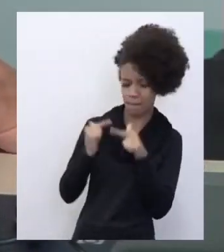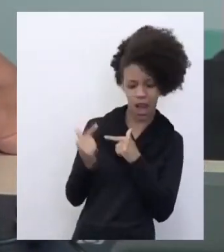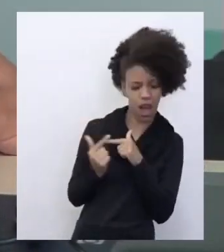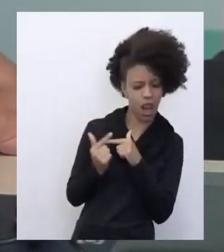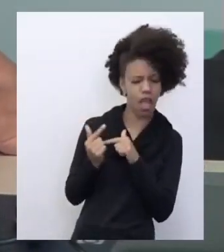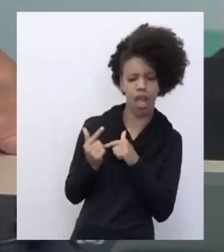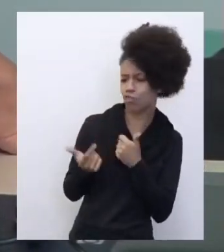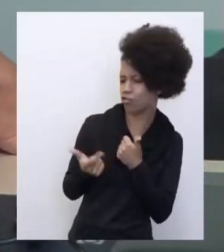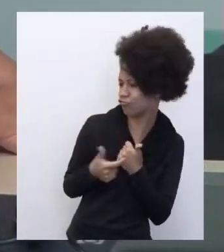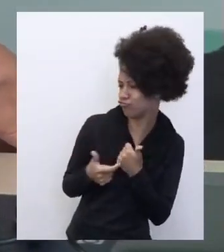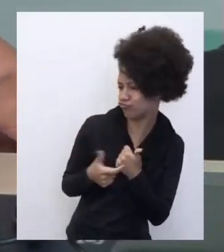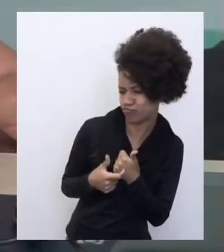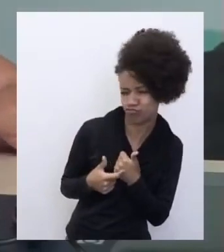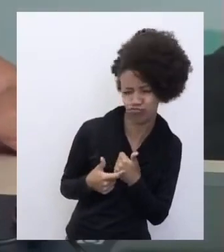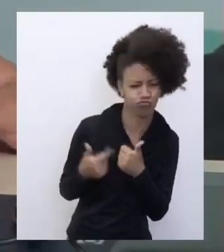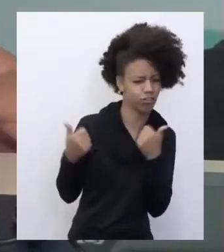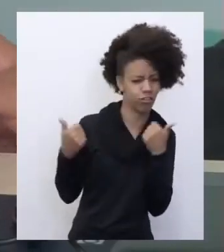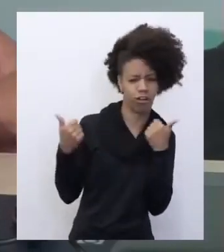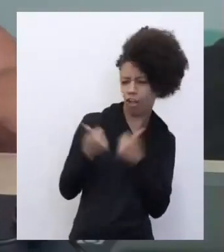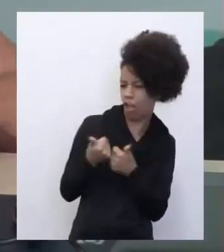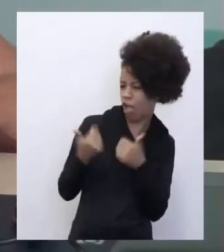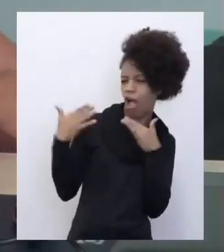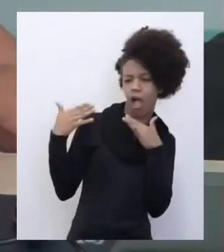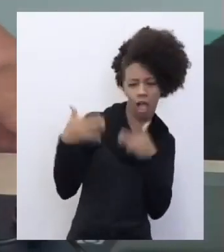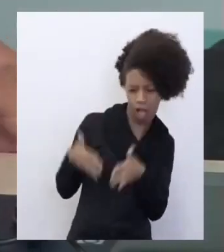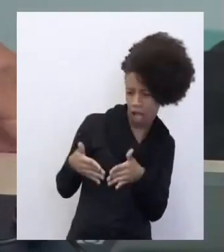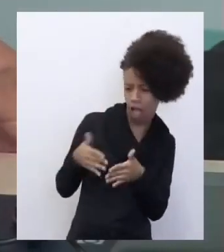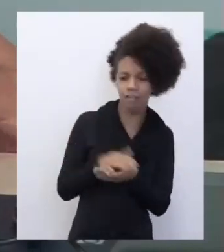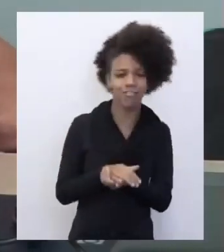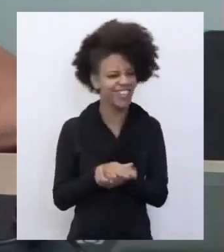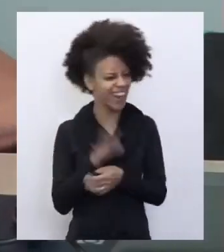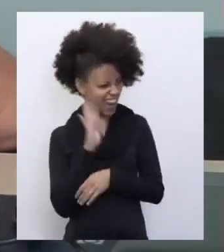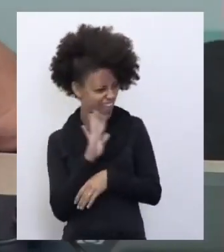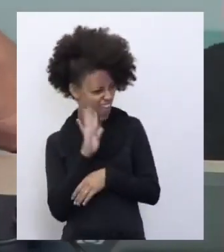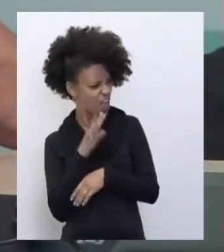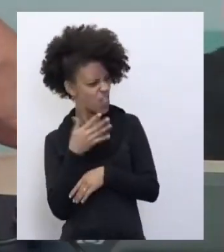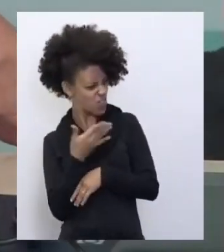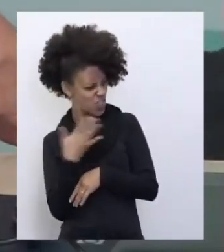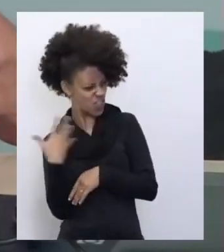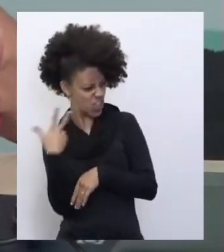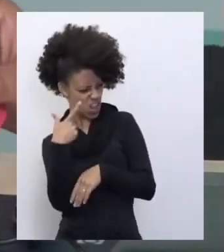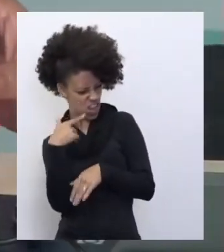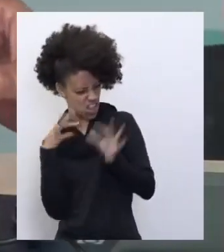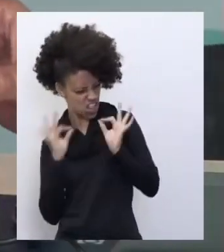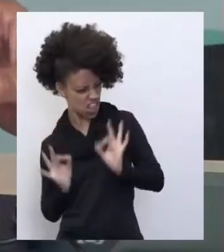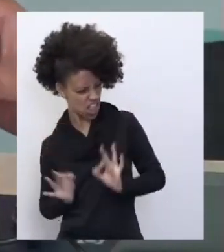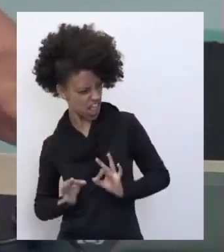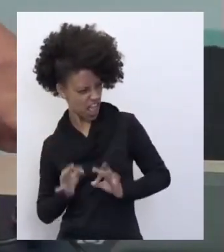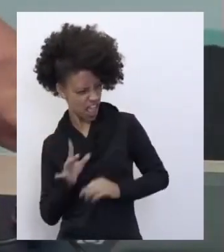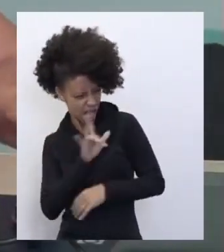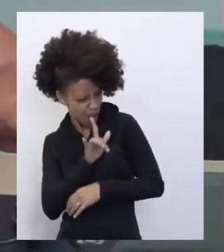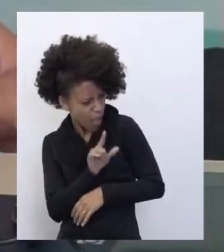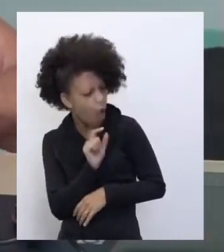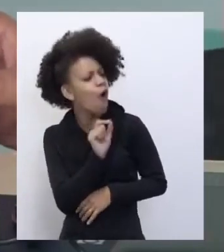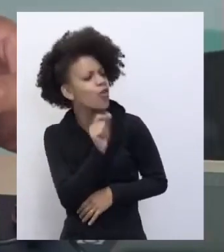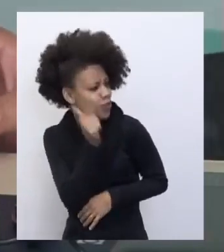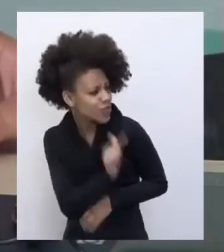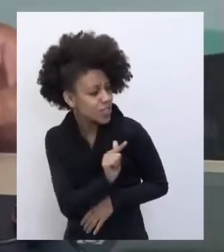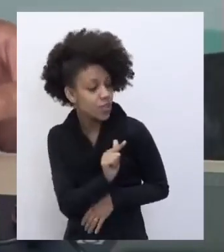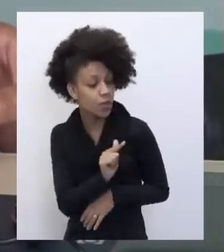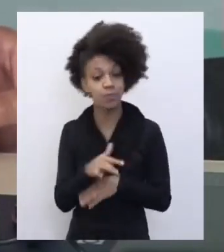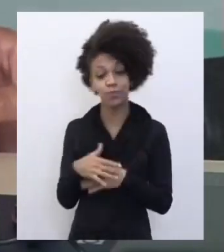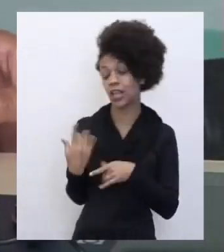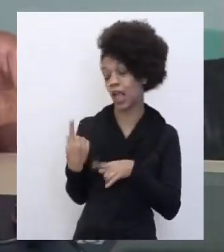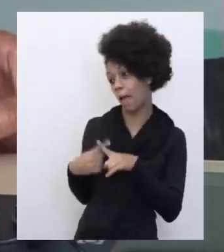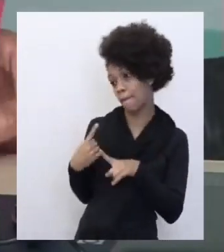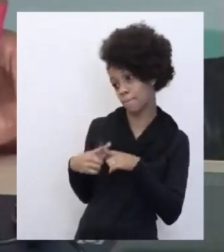curtindo, né, mano? Curtindo muito. Que legal! Nossa, que linda a sua camiseta! Adorei! Onde você conseguiu? Gostou? É porque